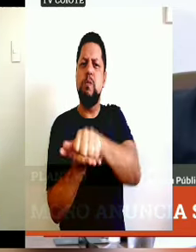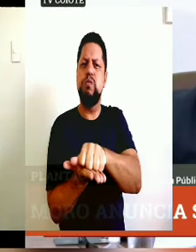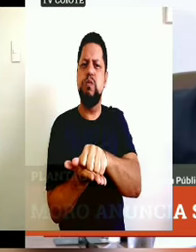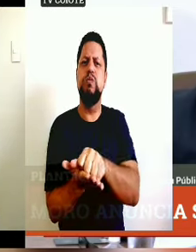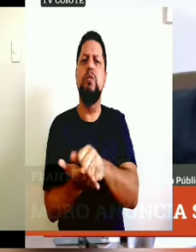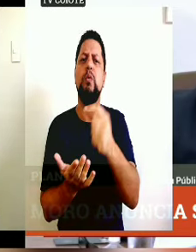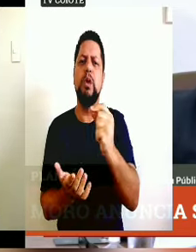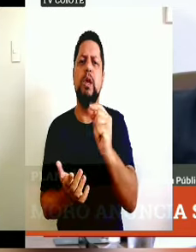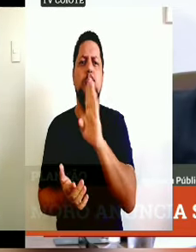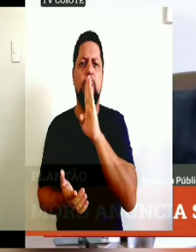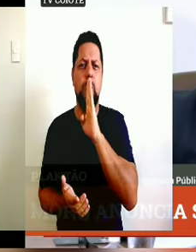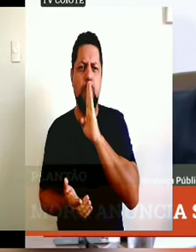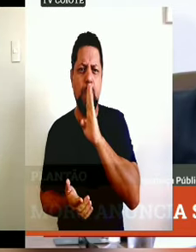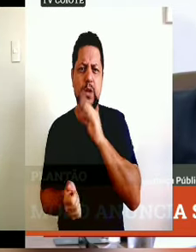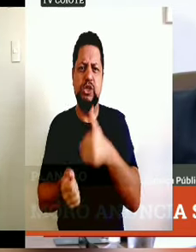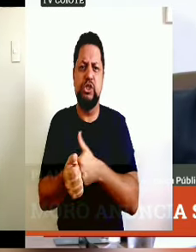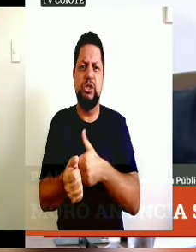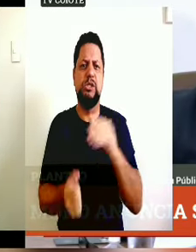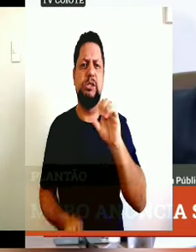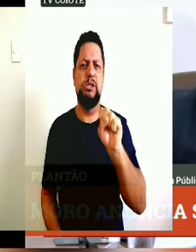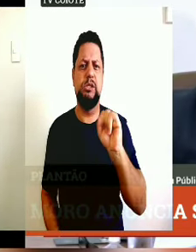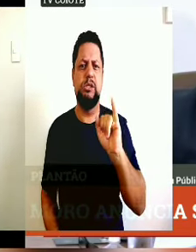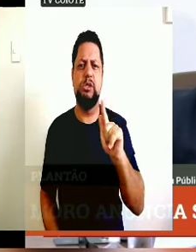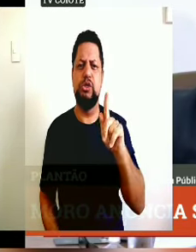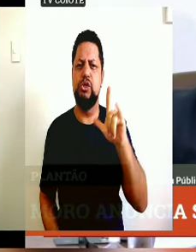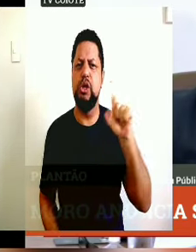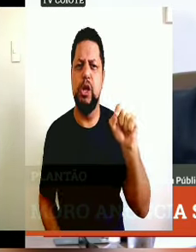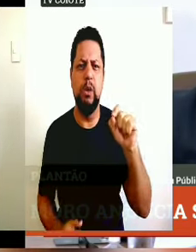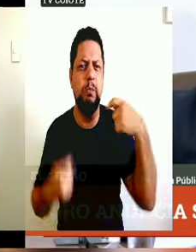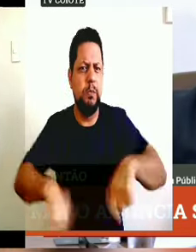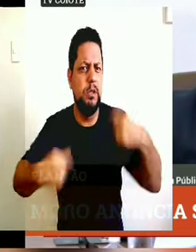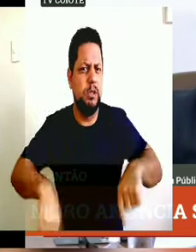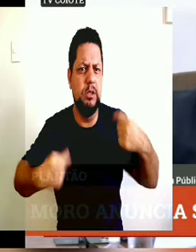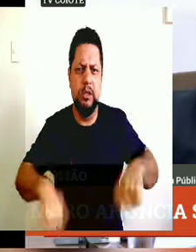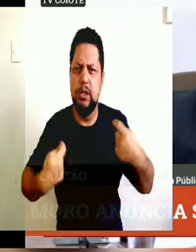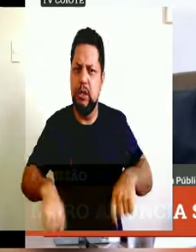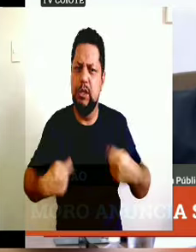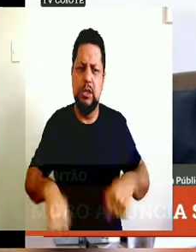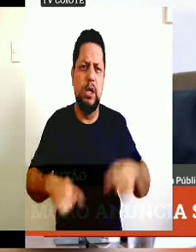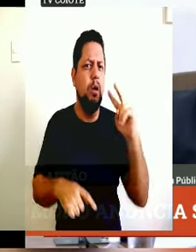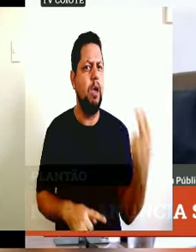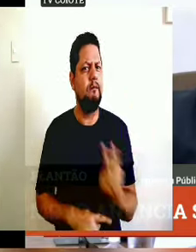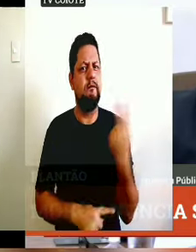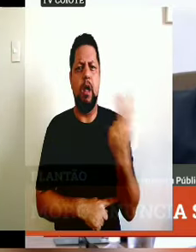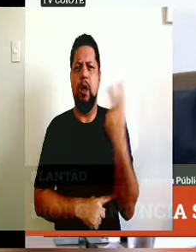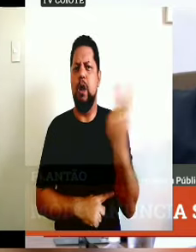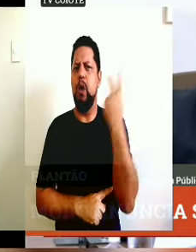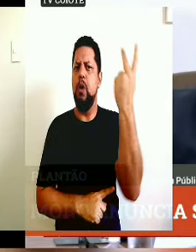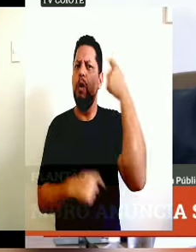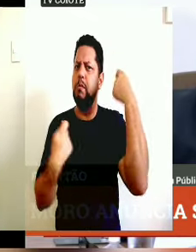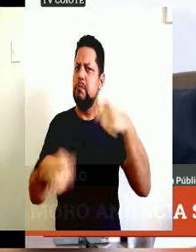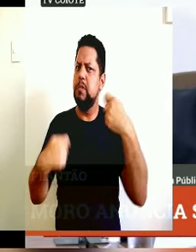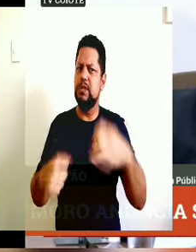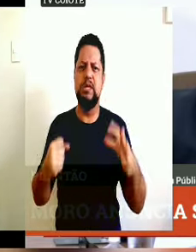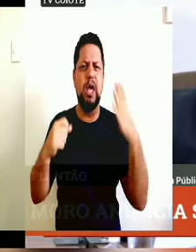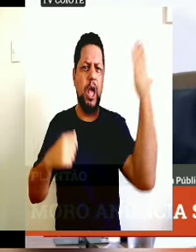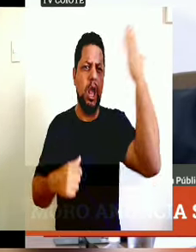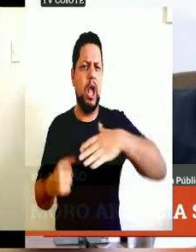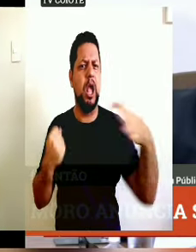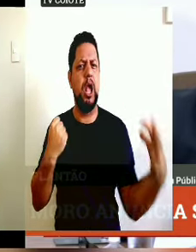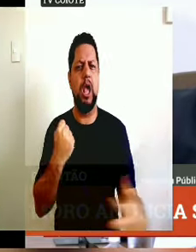seja a quem for, isso é um valor fundamental que nós temos que preservar